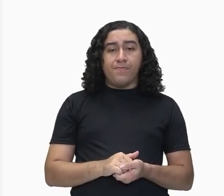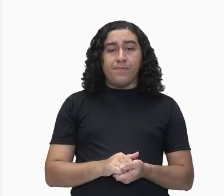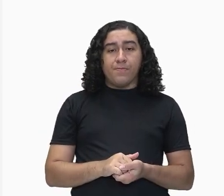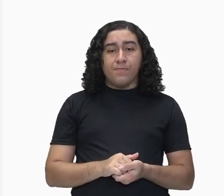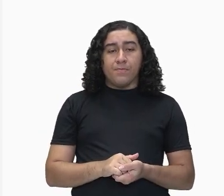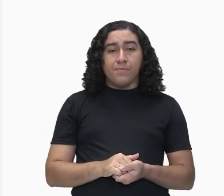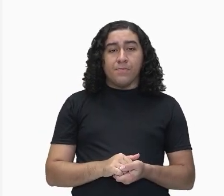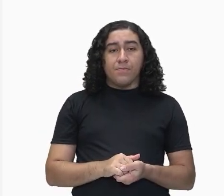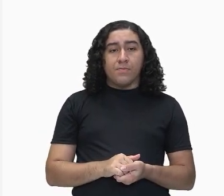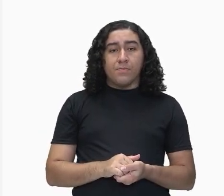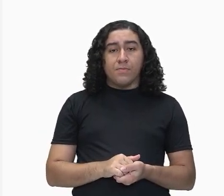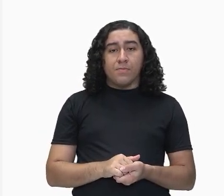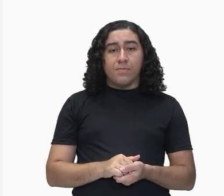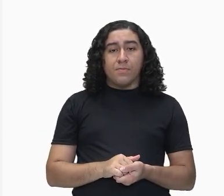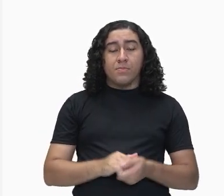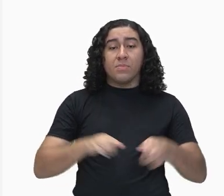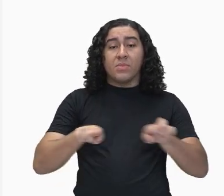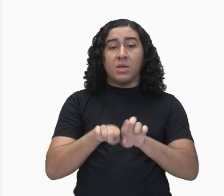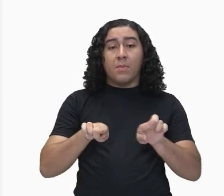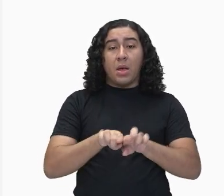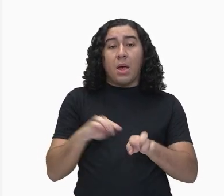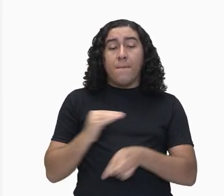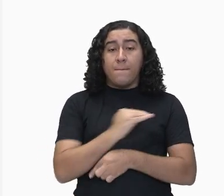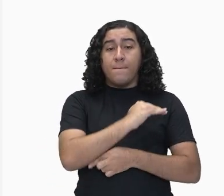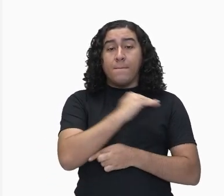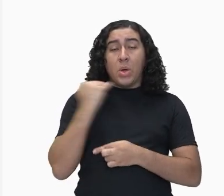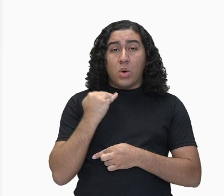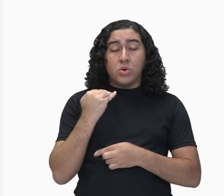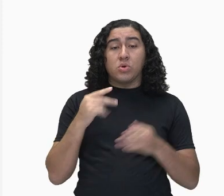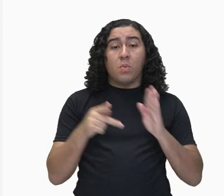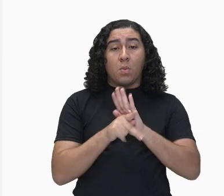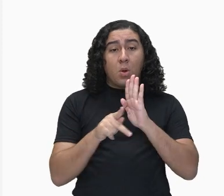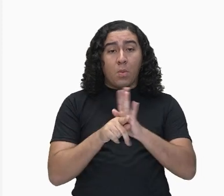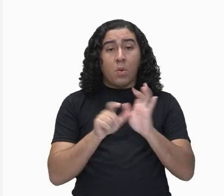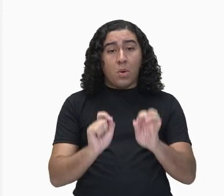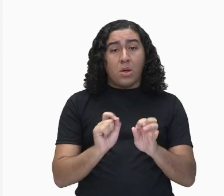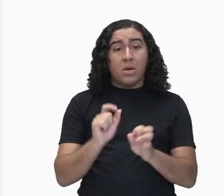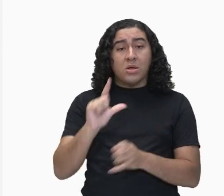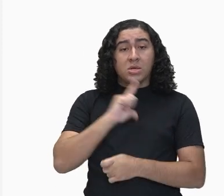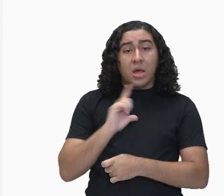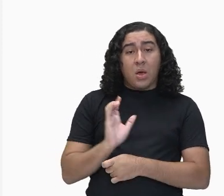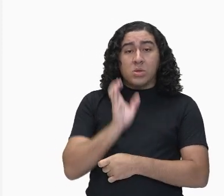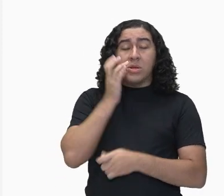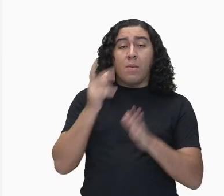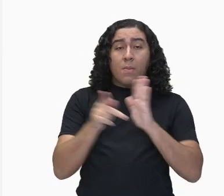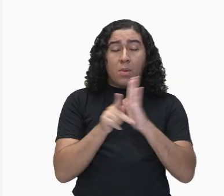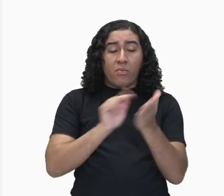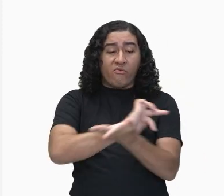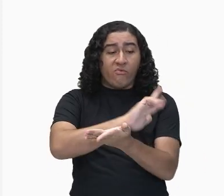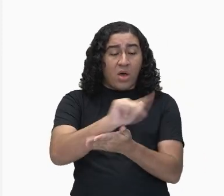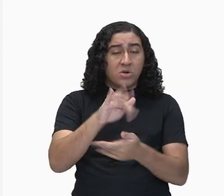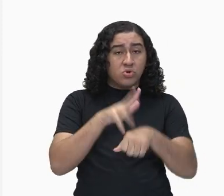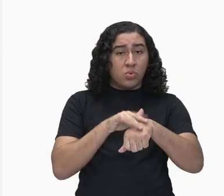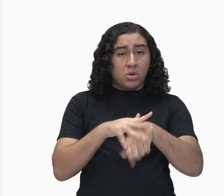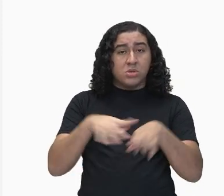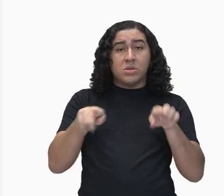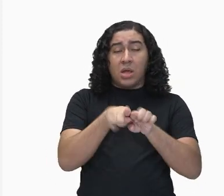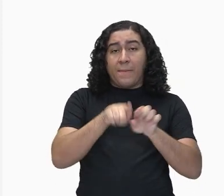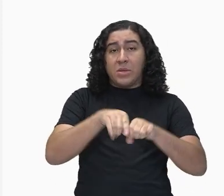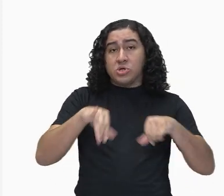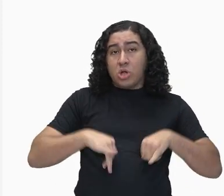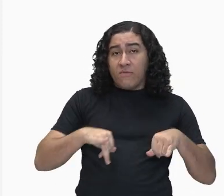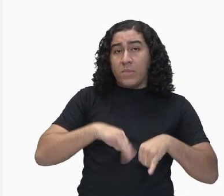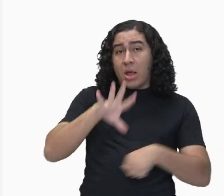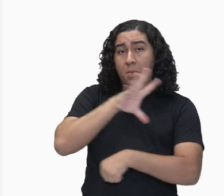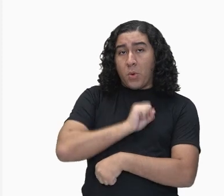como modo de cessar dor física causada pela tuberculose e pelos sofrimentos amorosos. Então,